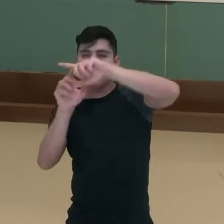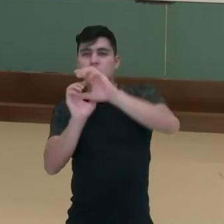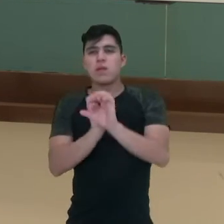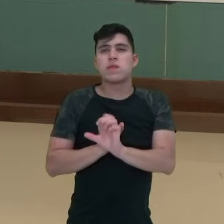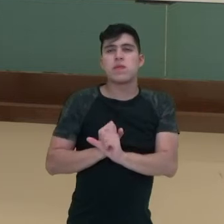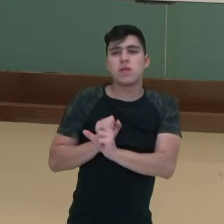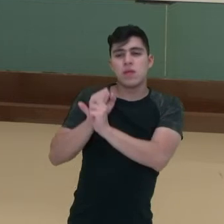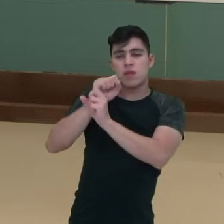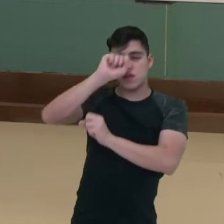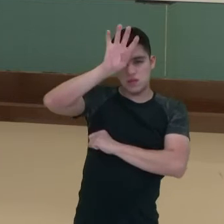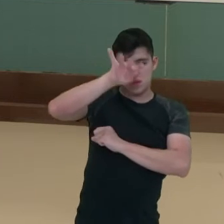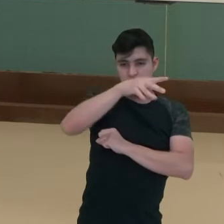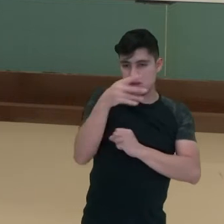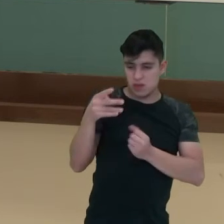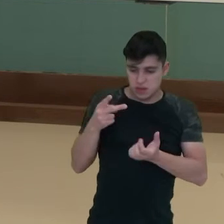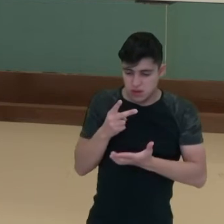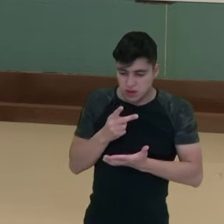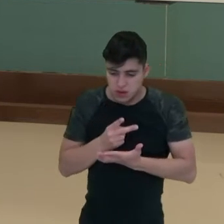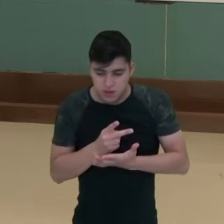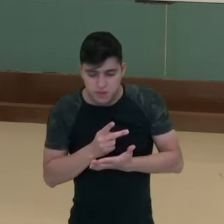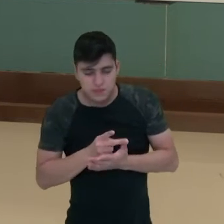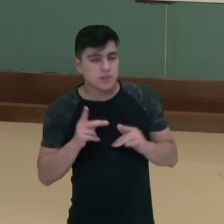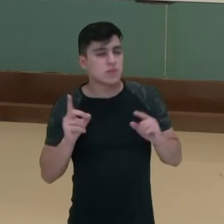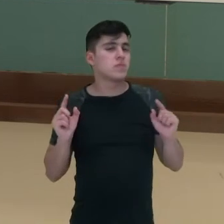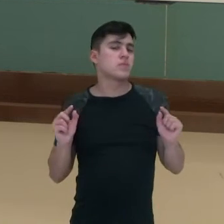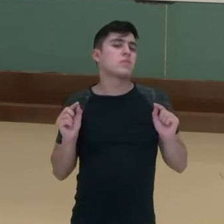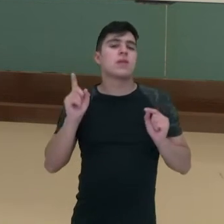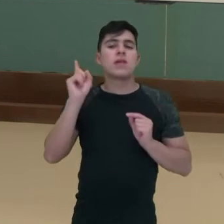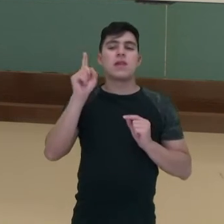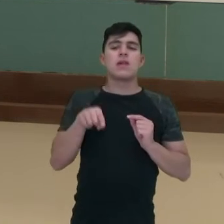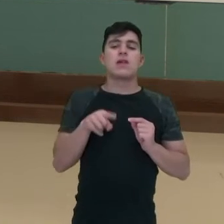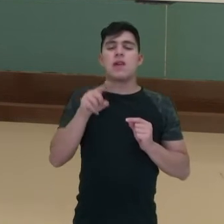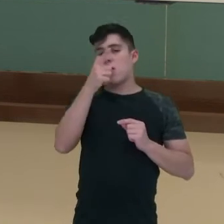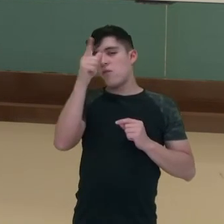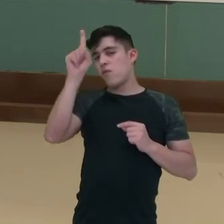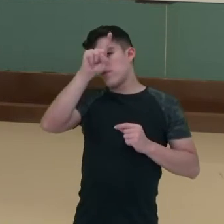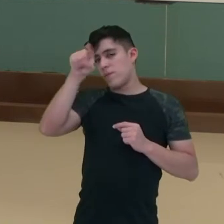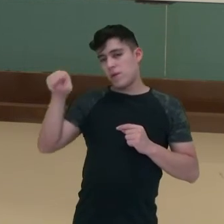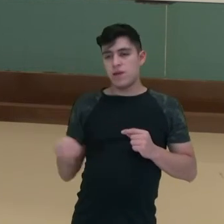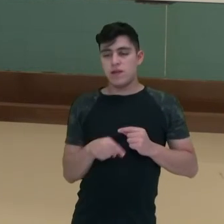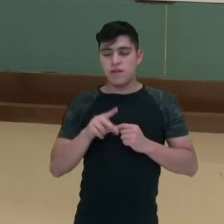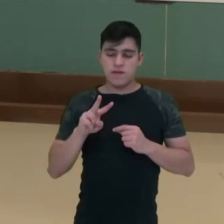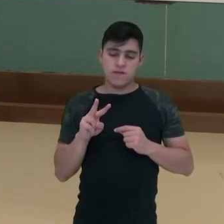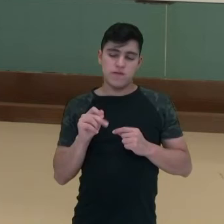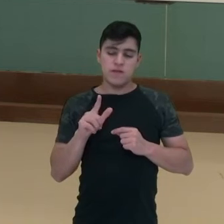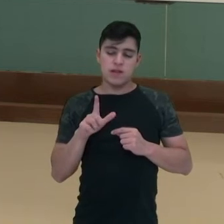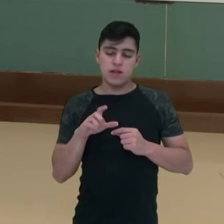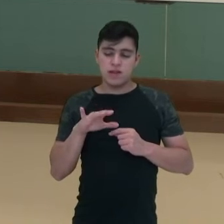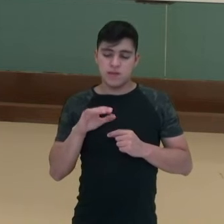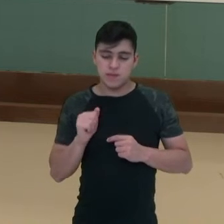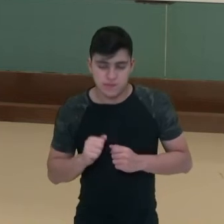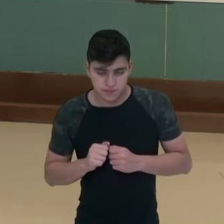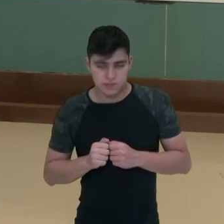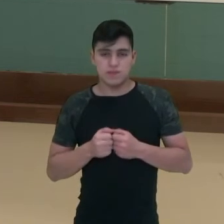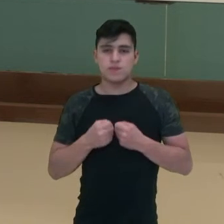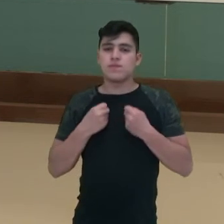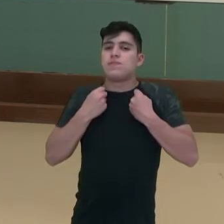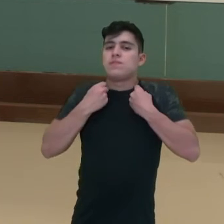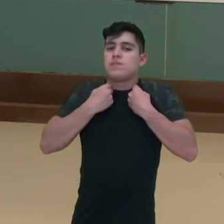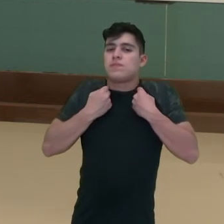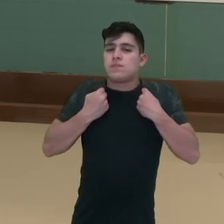será realizado pela camada de valência, ou seja, pela